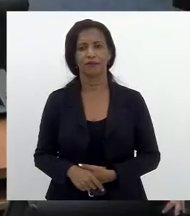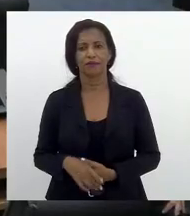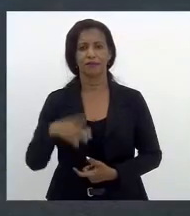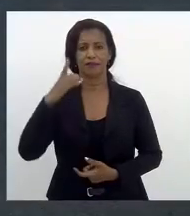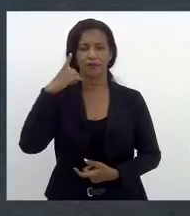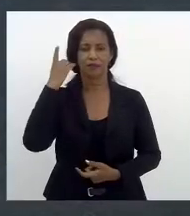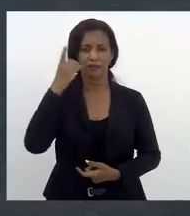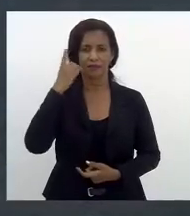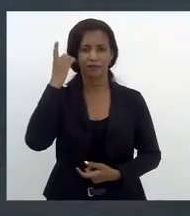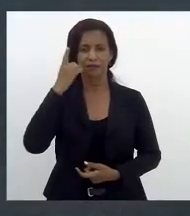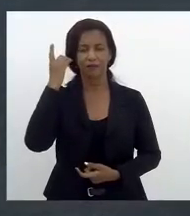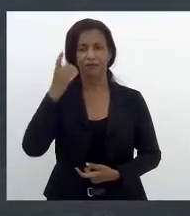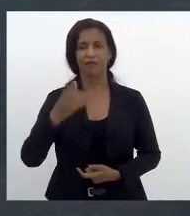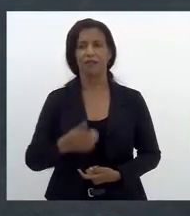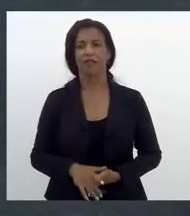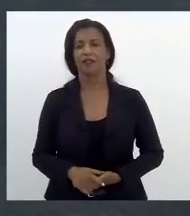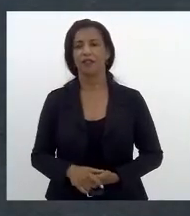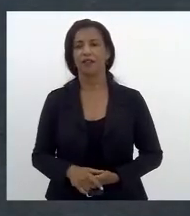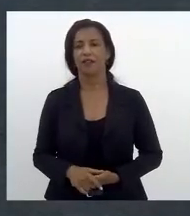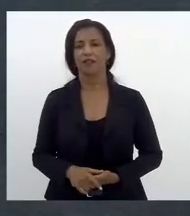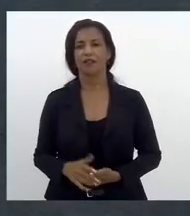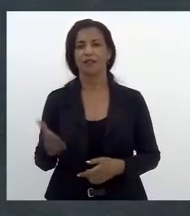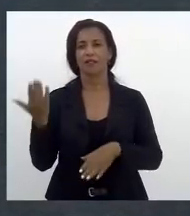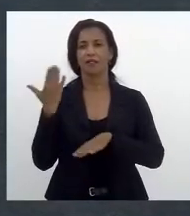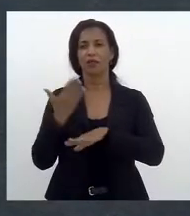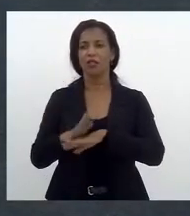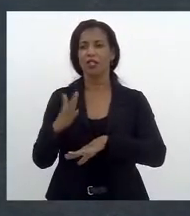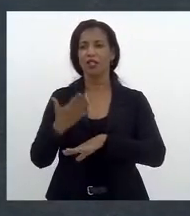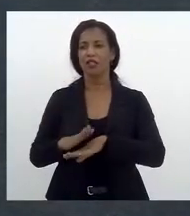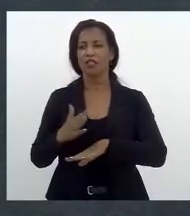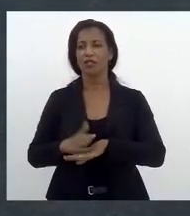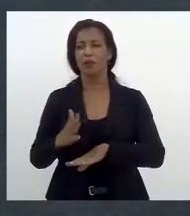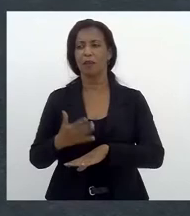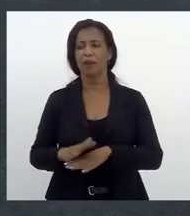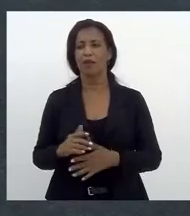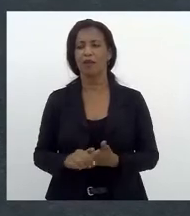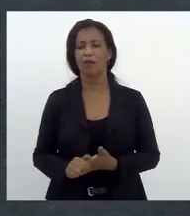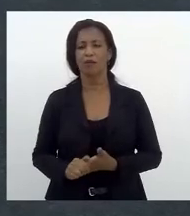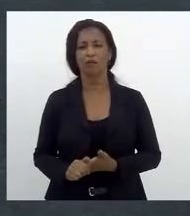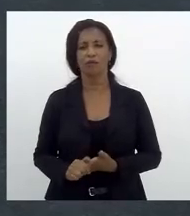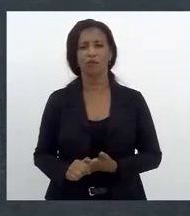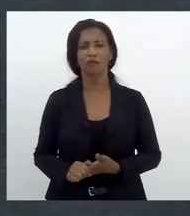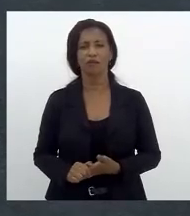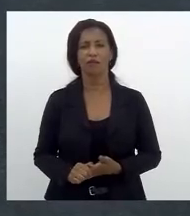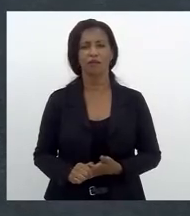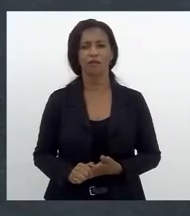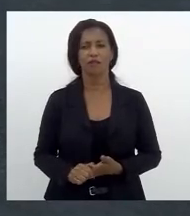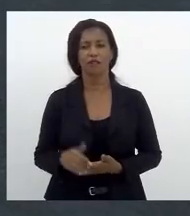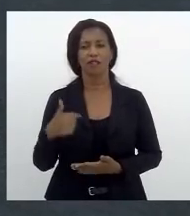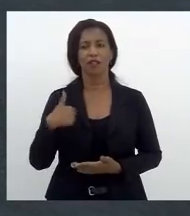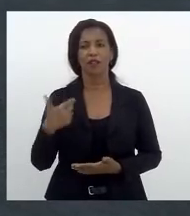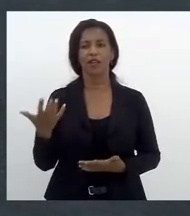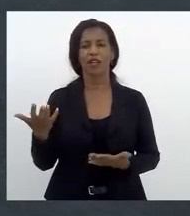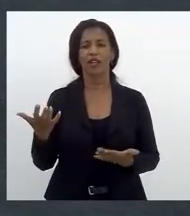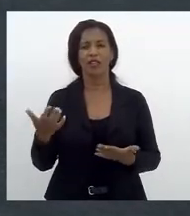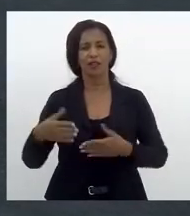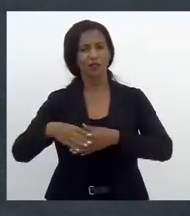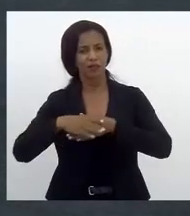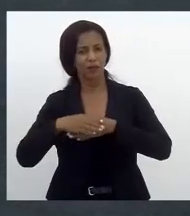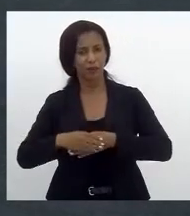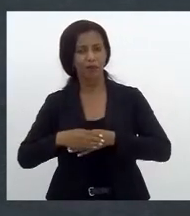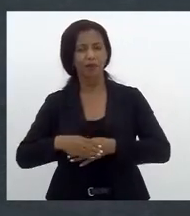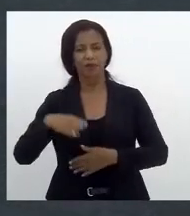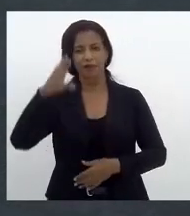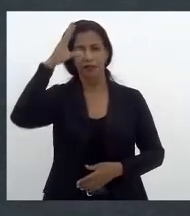Deputada Marta Rocha, a quem saúdo no exercício da presidência da ordem do dia. Eu quero também cumprimentar a deputada Tia